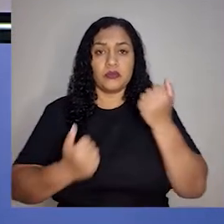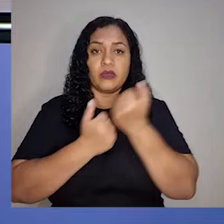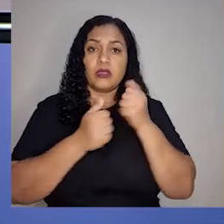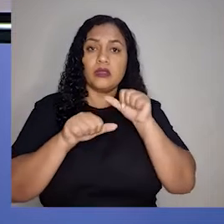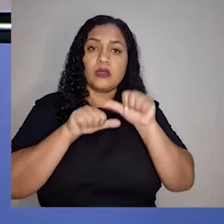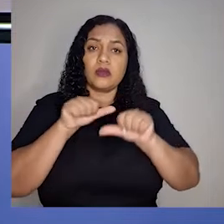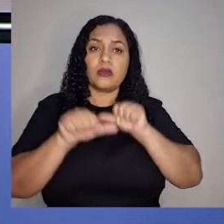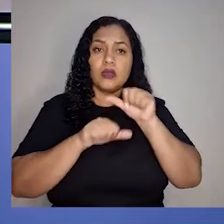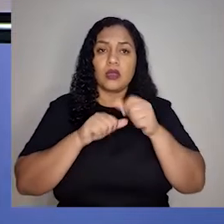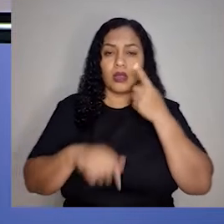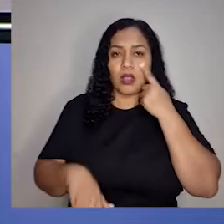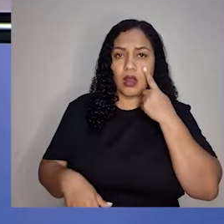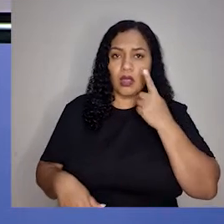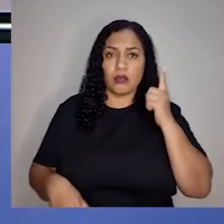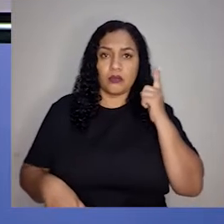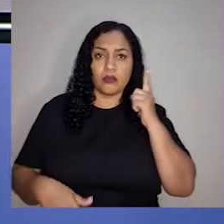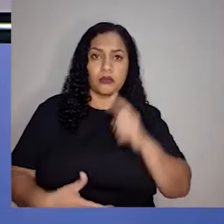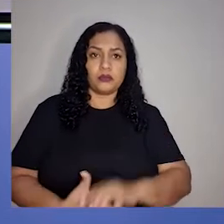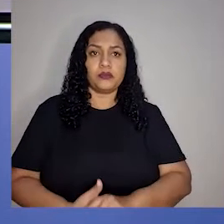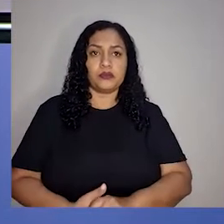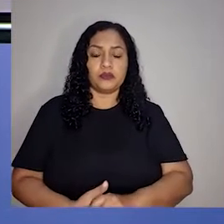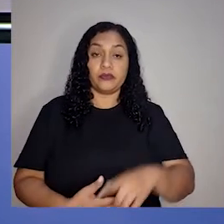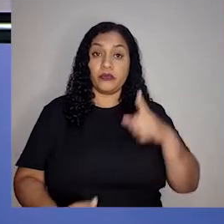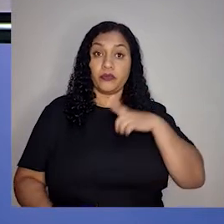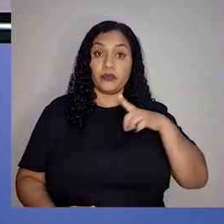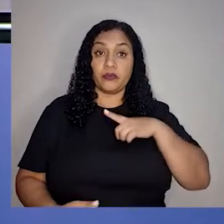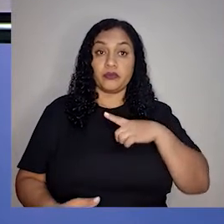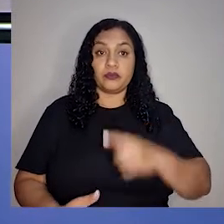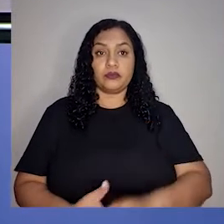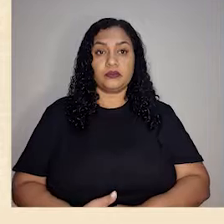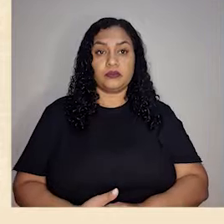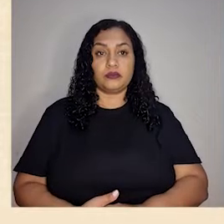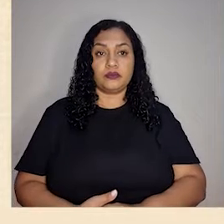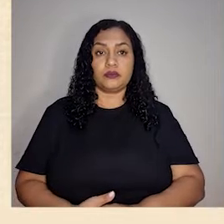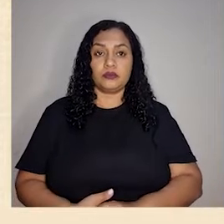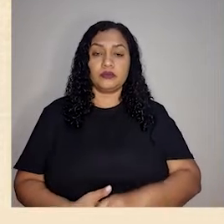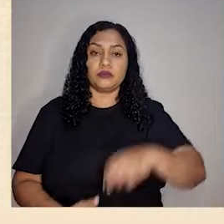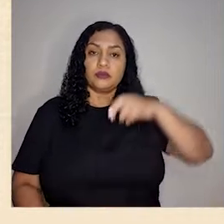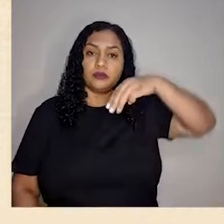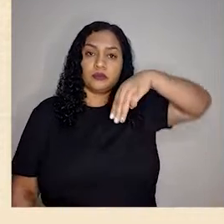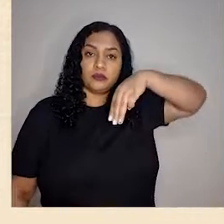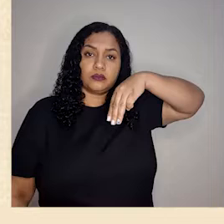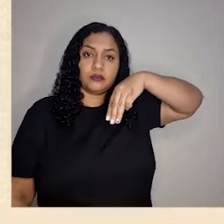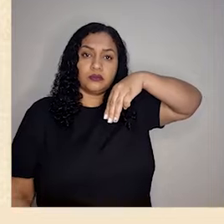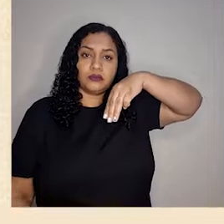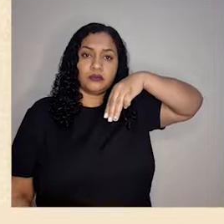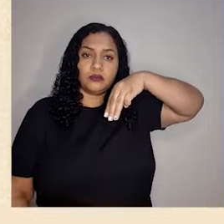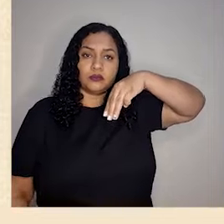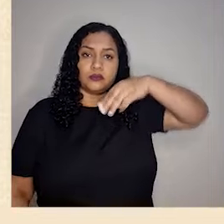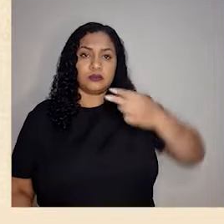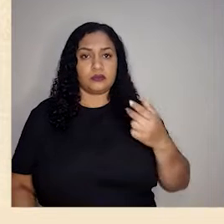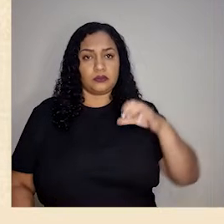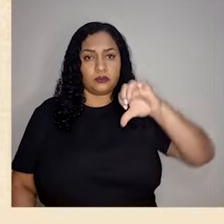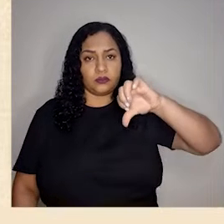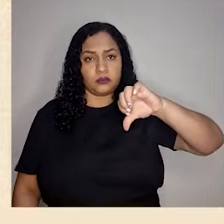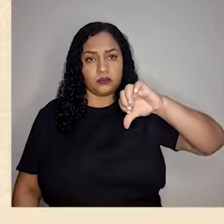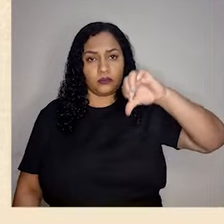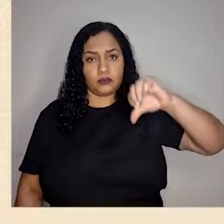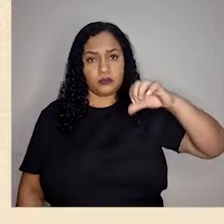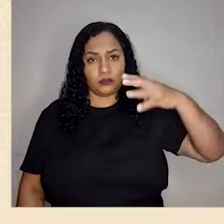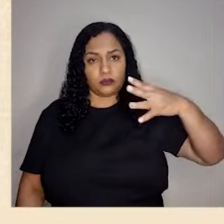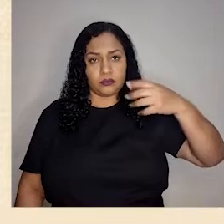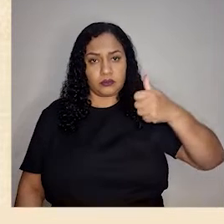substituindo nessa forma nós vamos ter o montante 9941